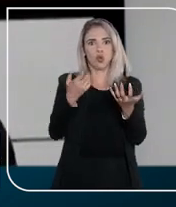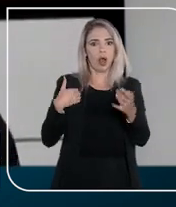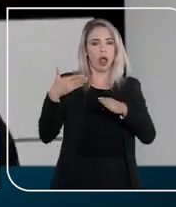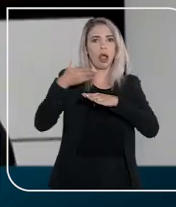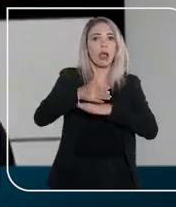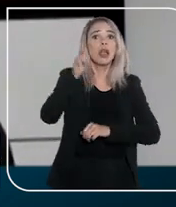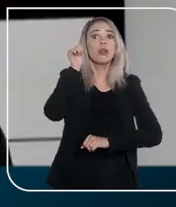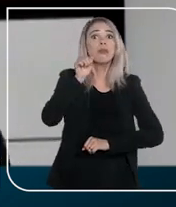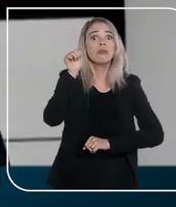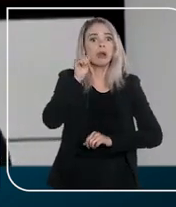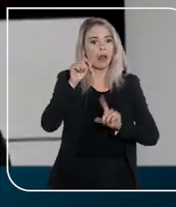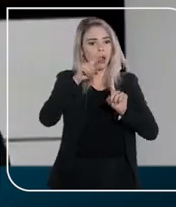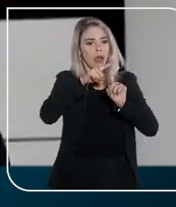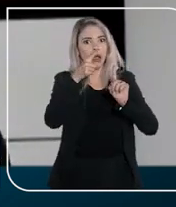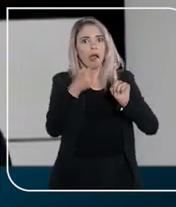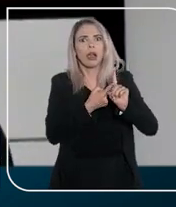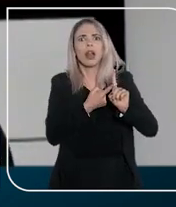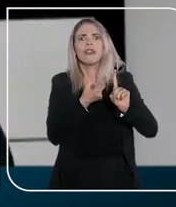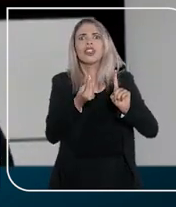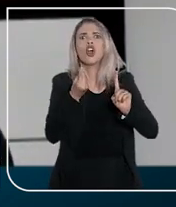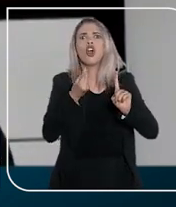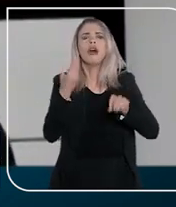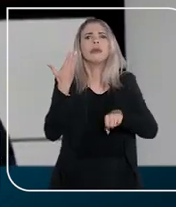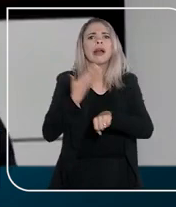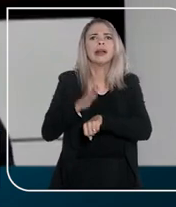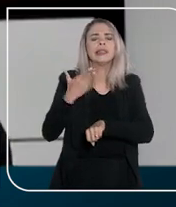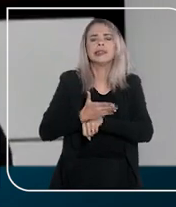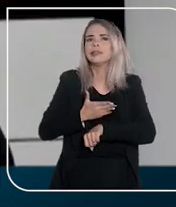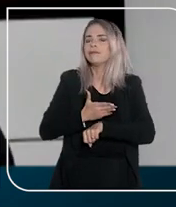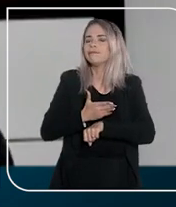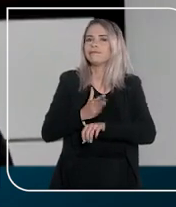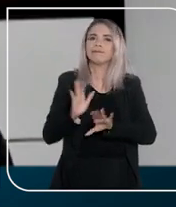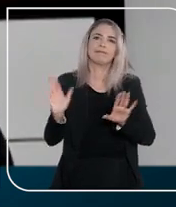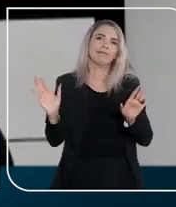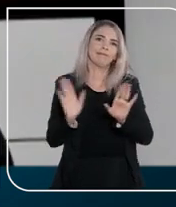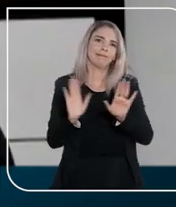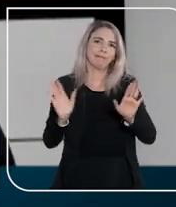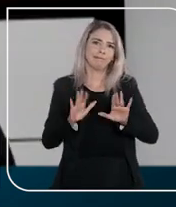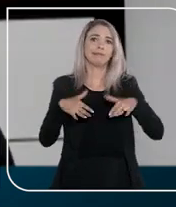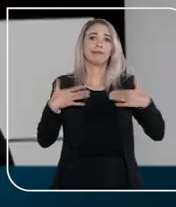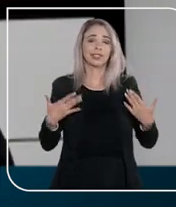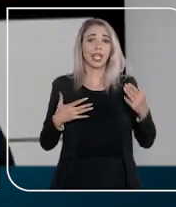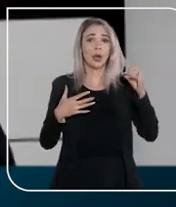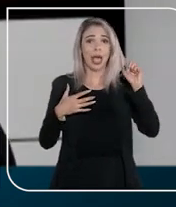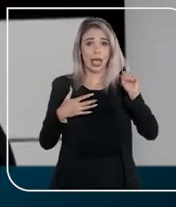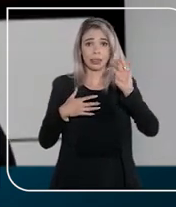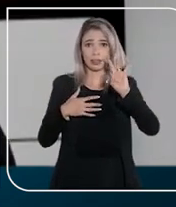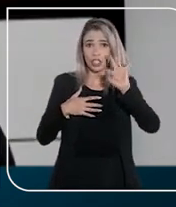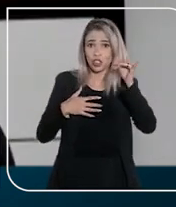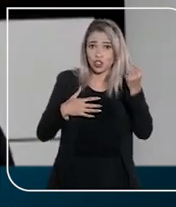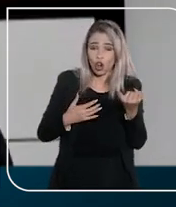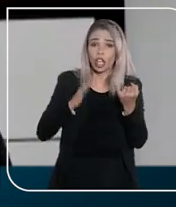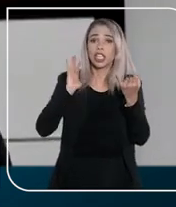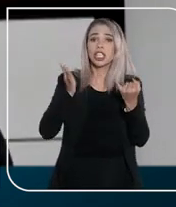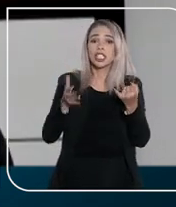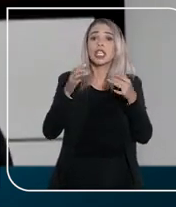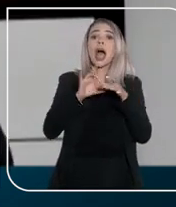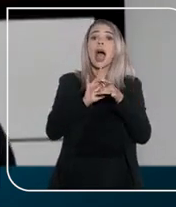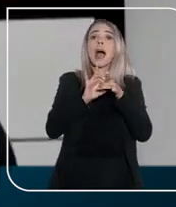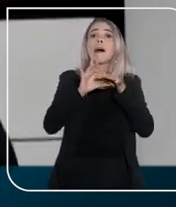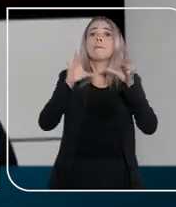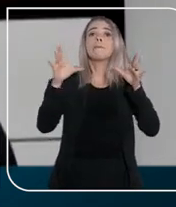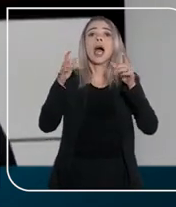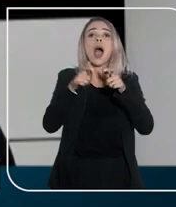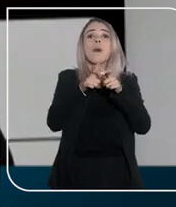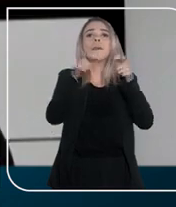mulher lá de 6, 7 meses fazendo isso. Então, nós temos já a decisão do Superior Tribunal de Justiça, que ampliou o